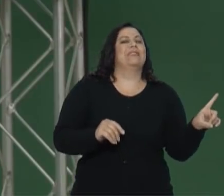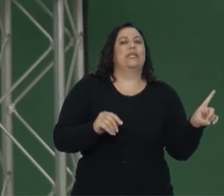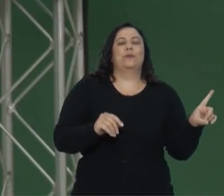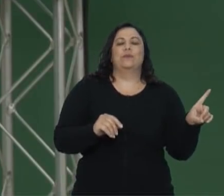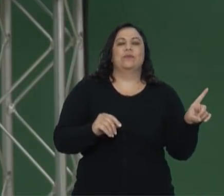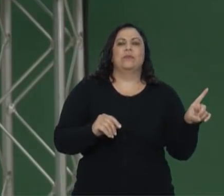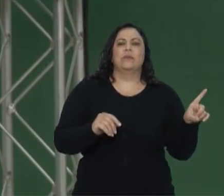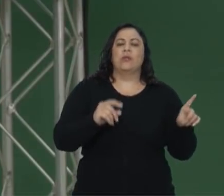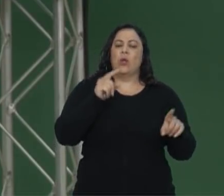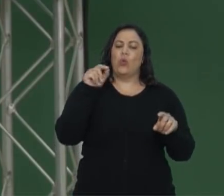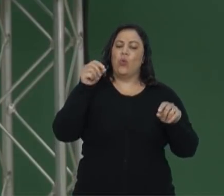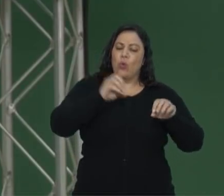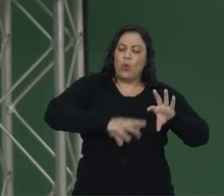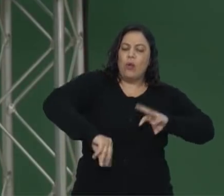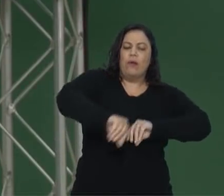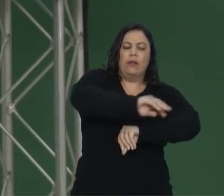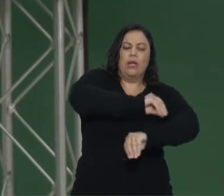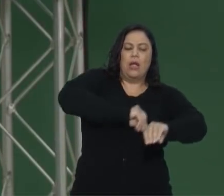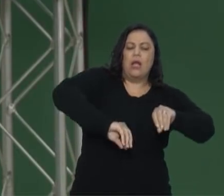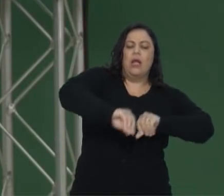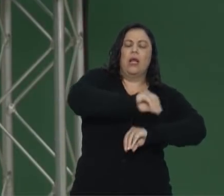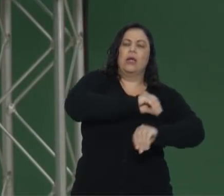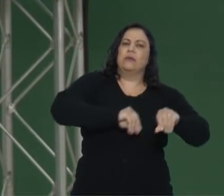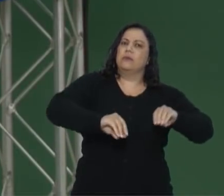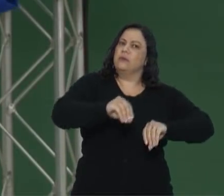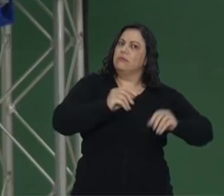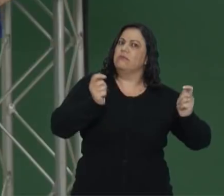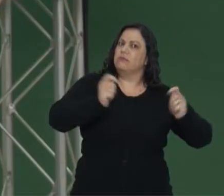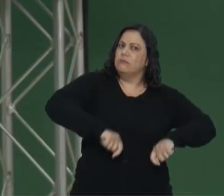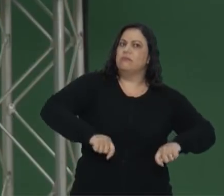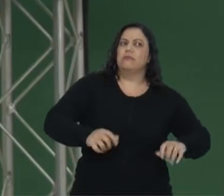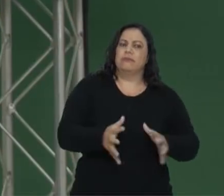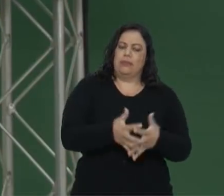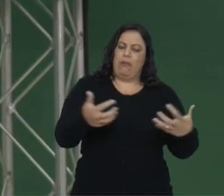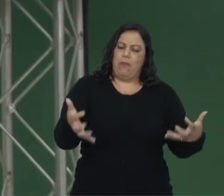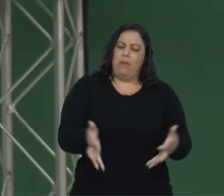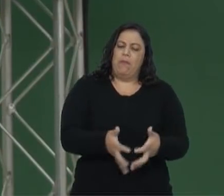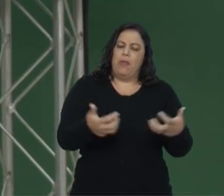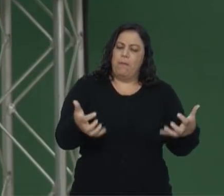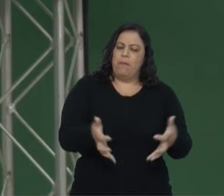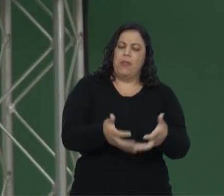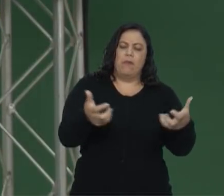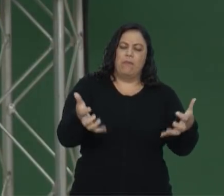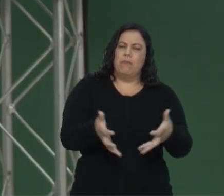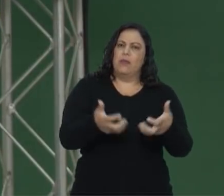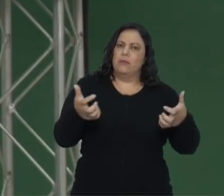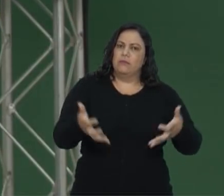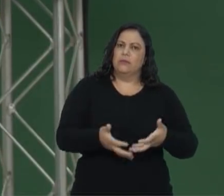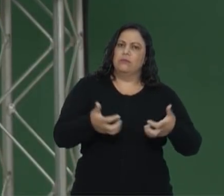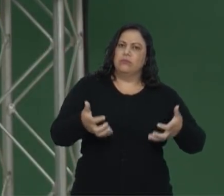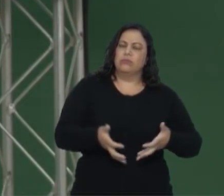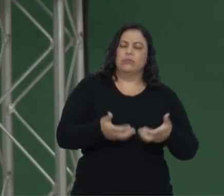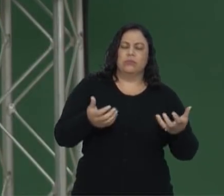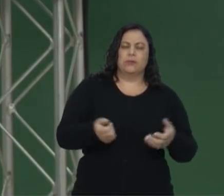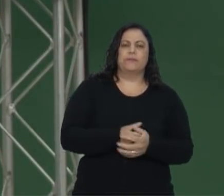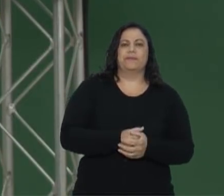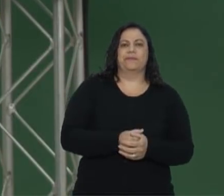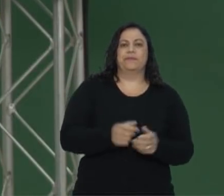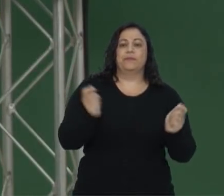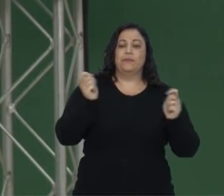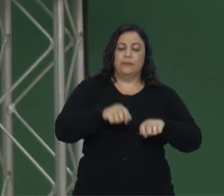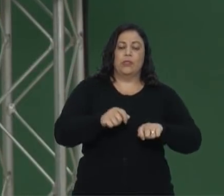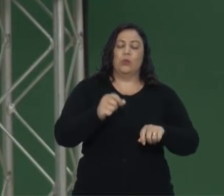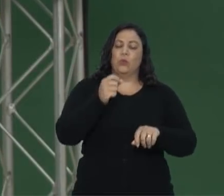no solo para enriquecer. Então, a sequência mostra pilha de compostagem em um recipiente. Então, eu coloco